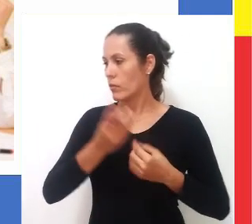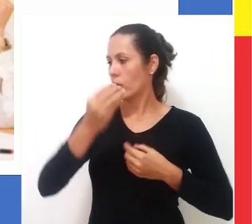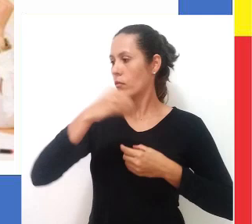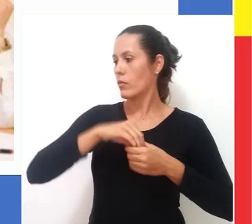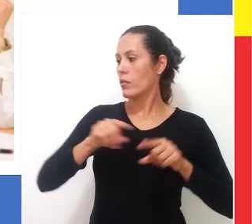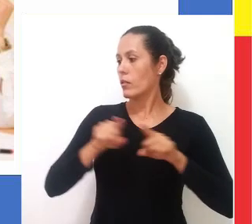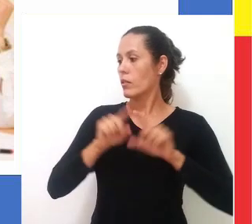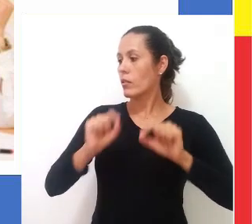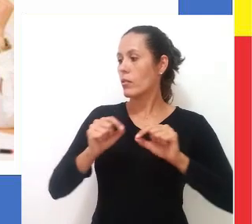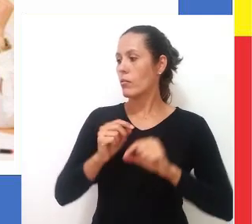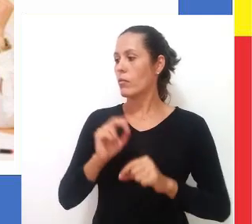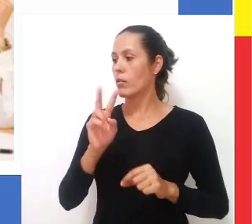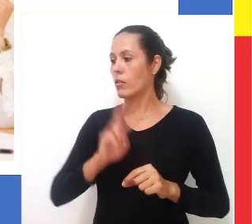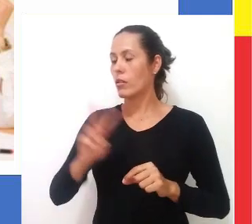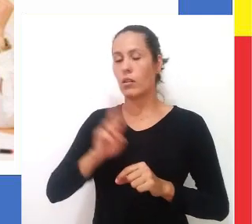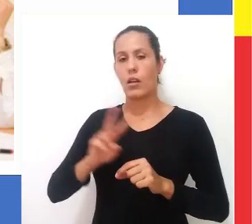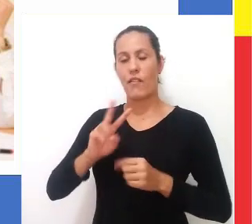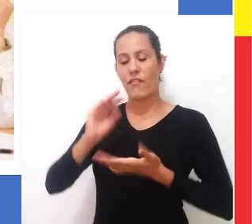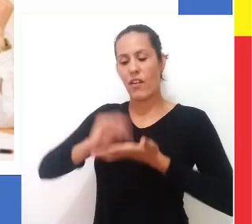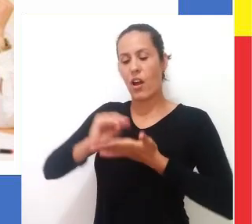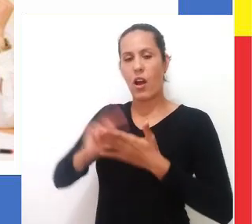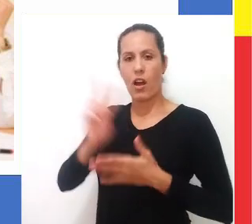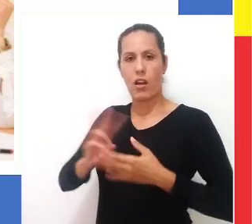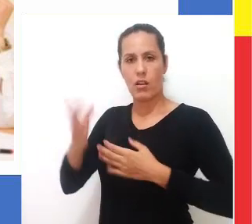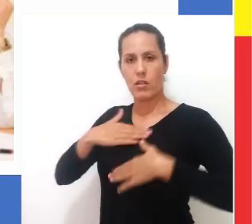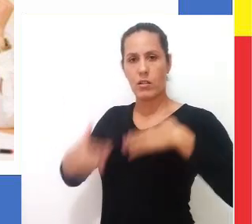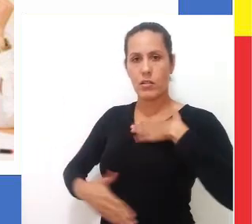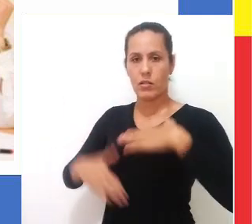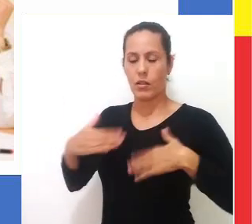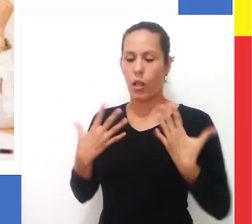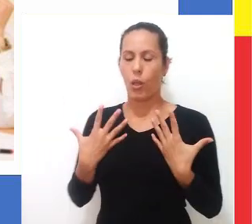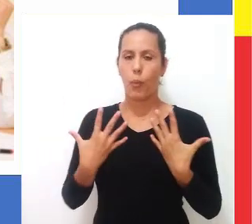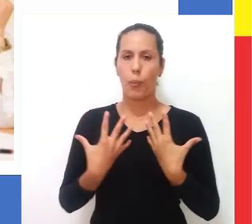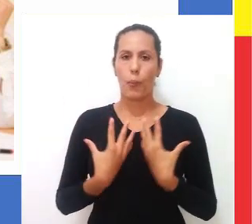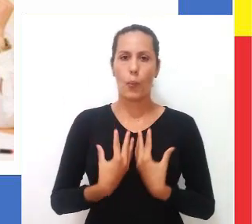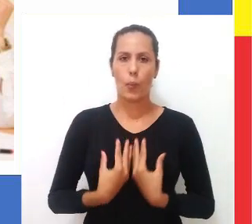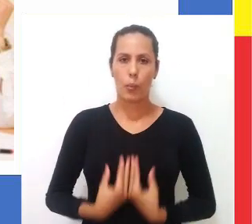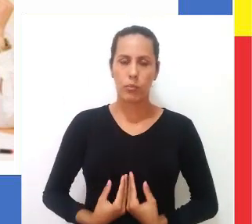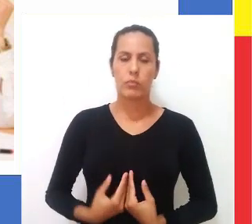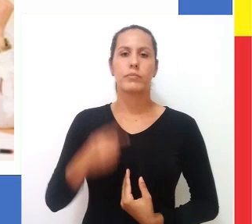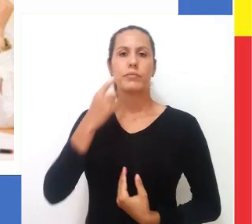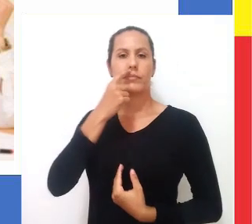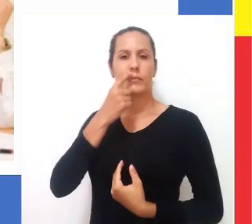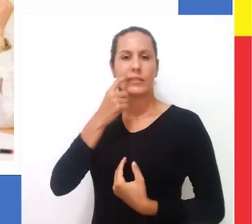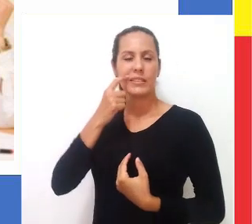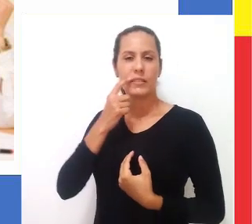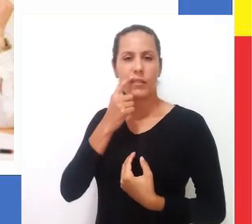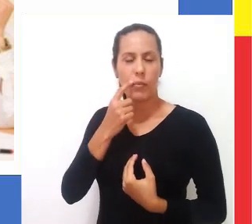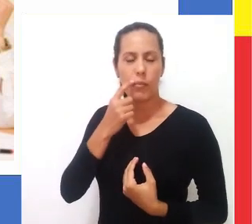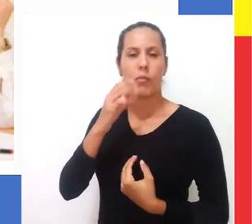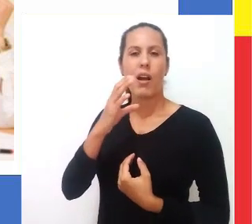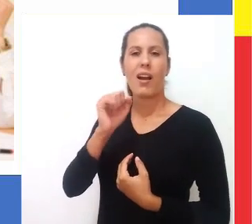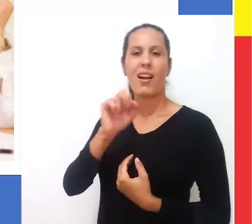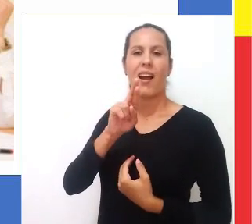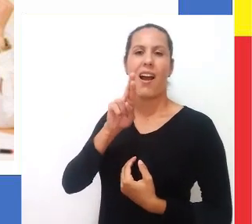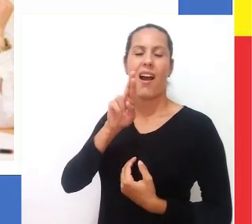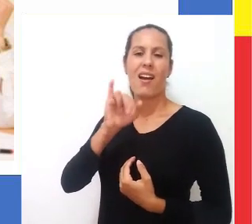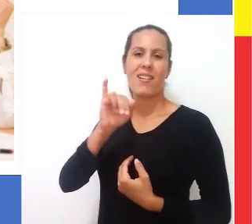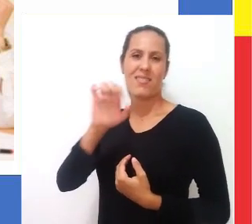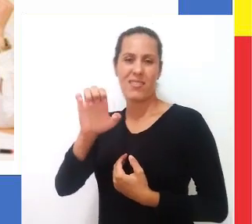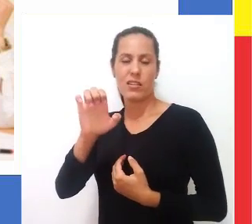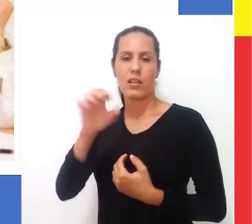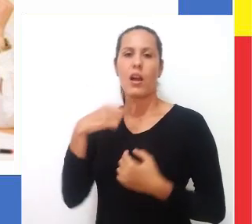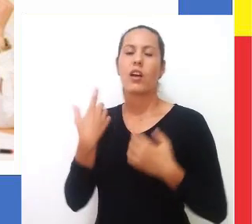disease, liver failure, vitamina deficientes. Então, causa obesidade, cárie nos